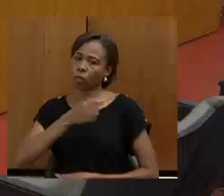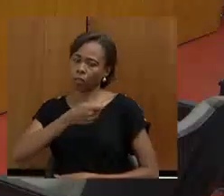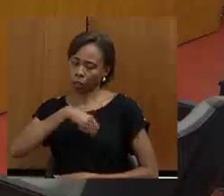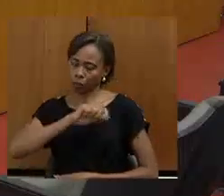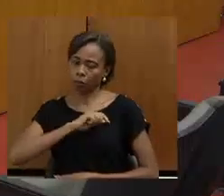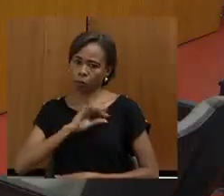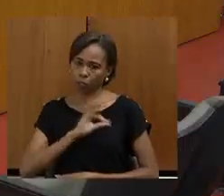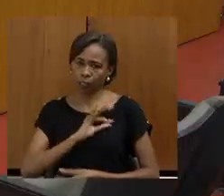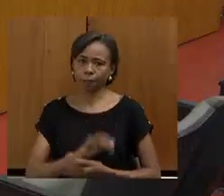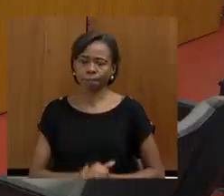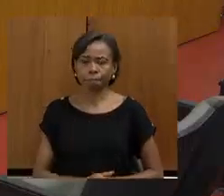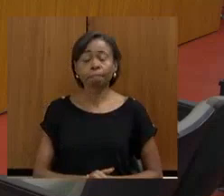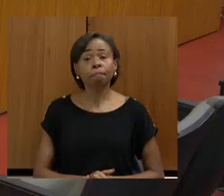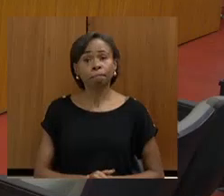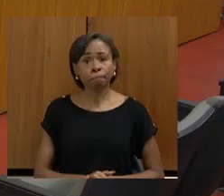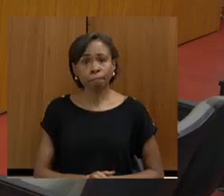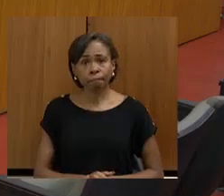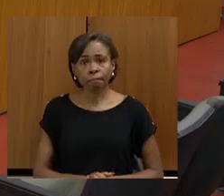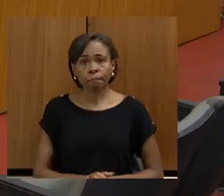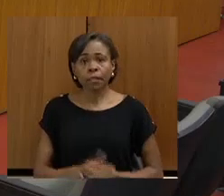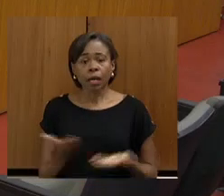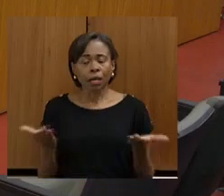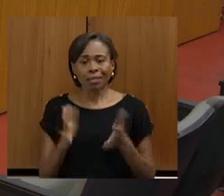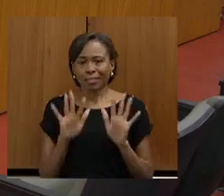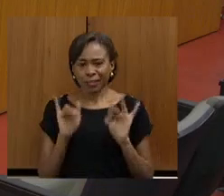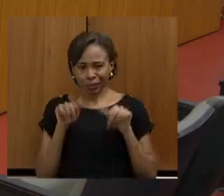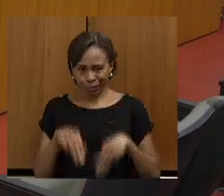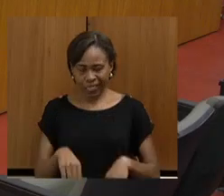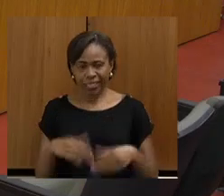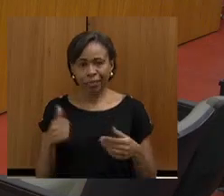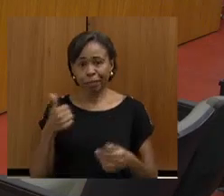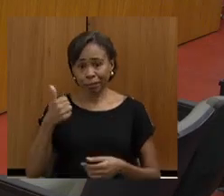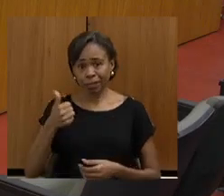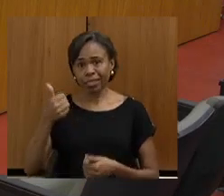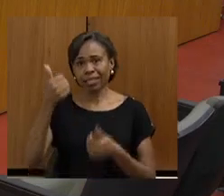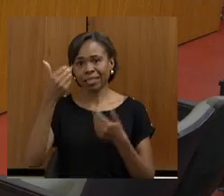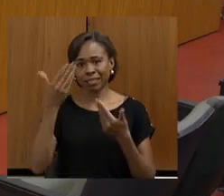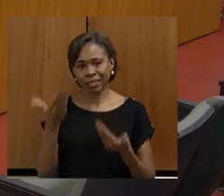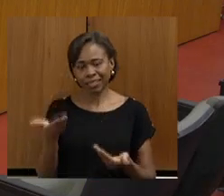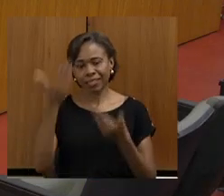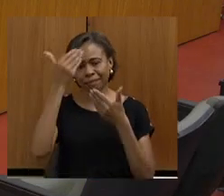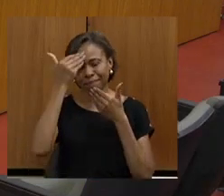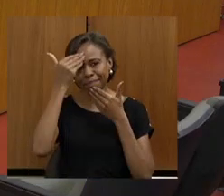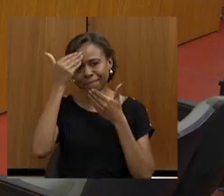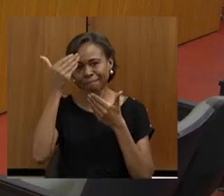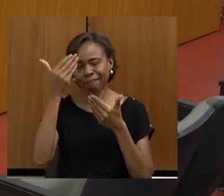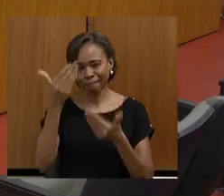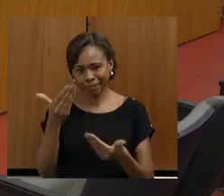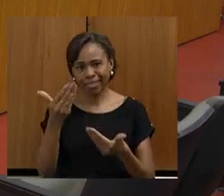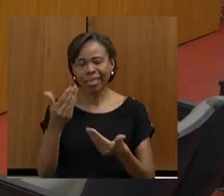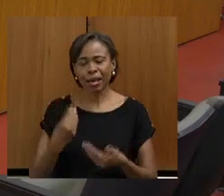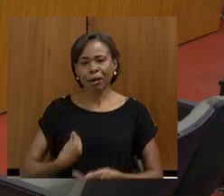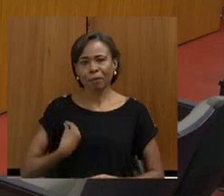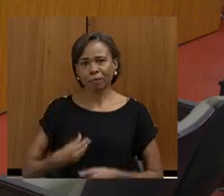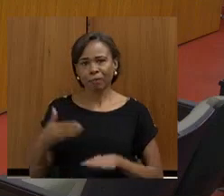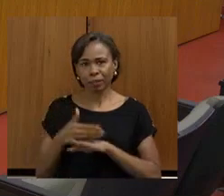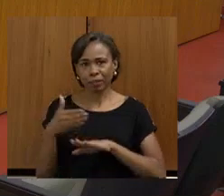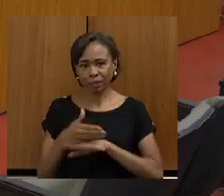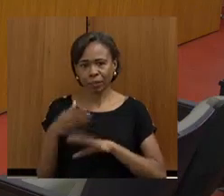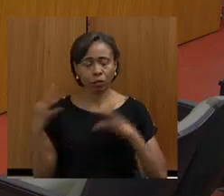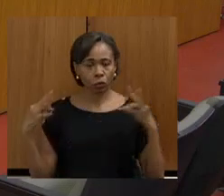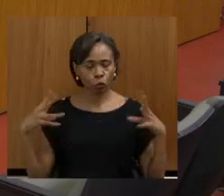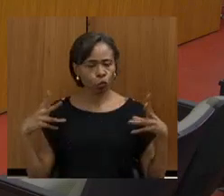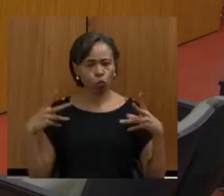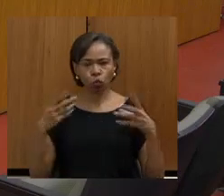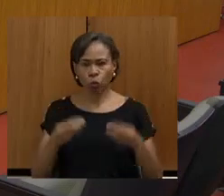Bem, gente, deixa eu aqui, então, fazer o encerramento. Primeiramente, quero agradecer as participações todas aqui,